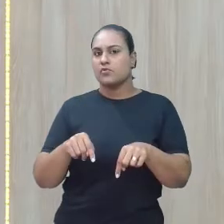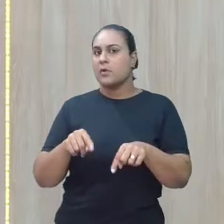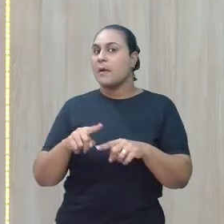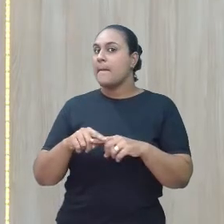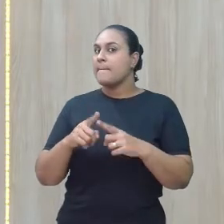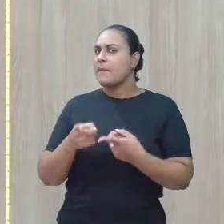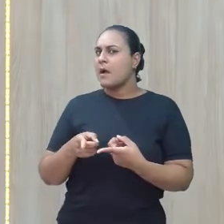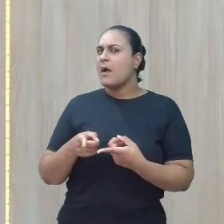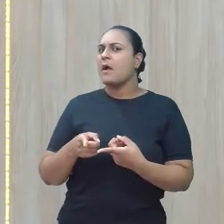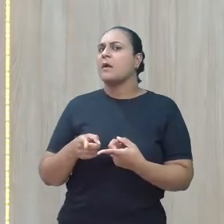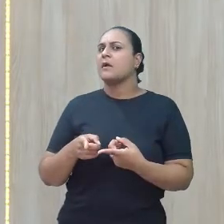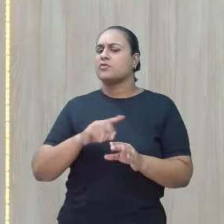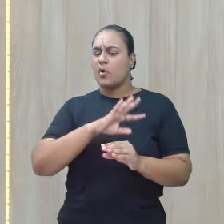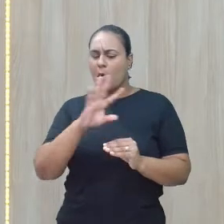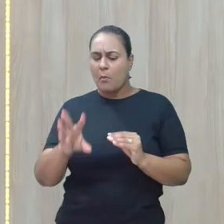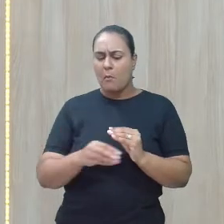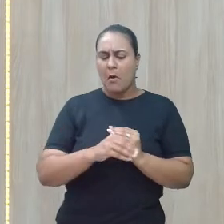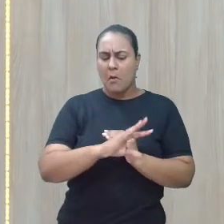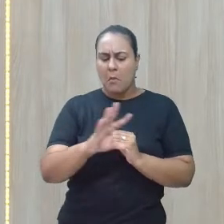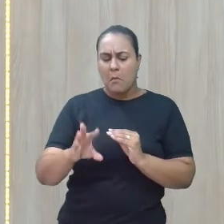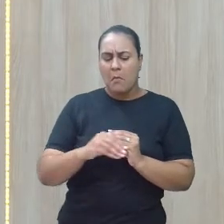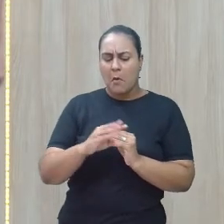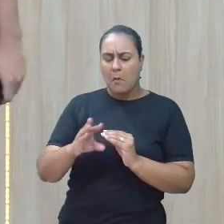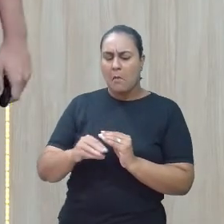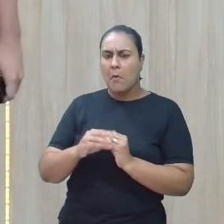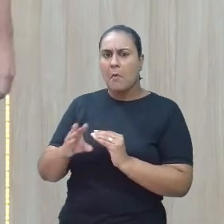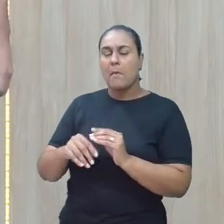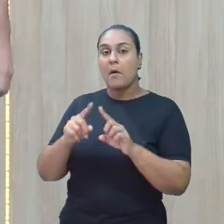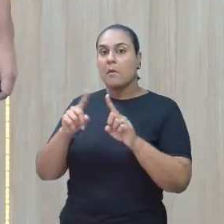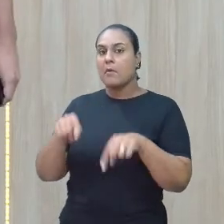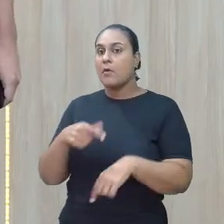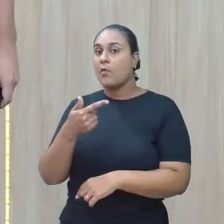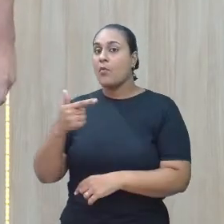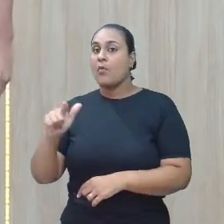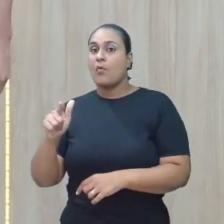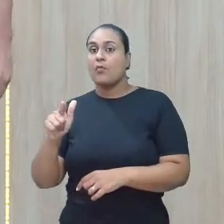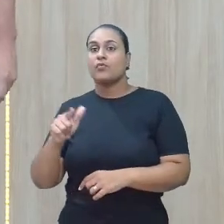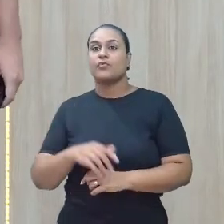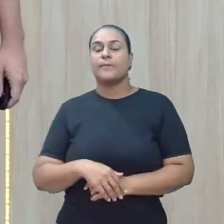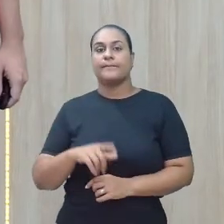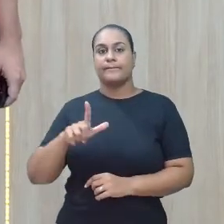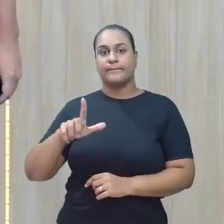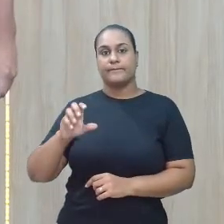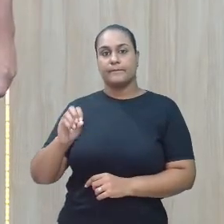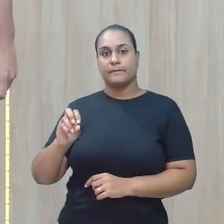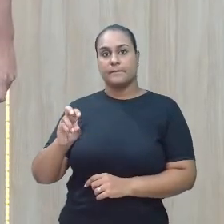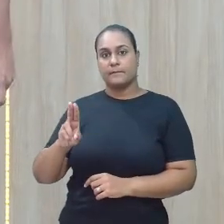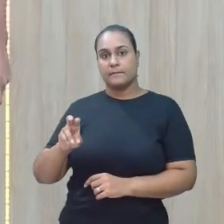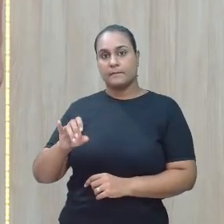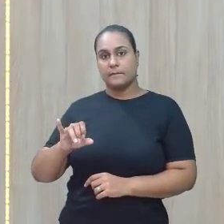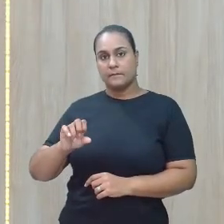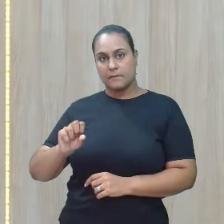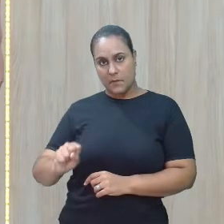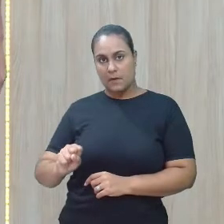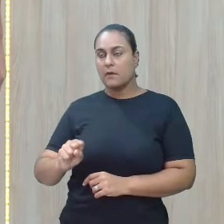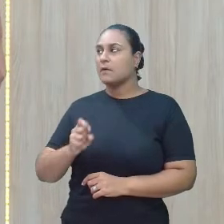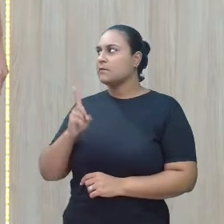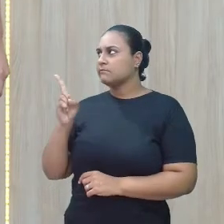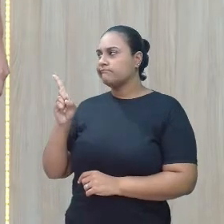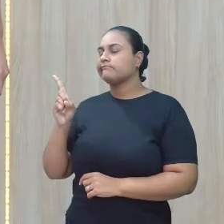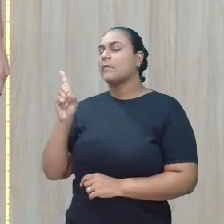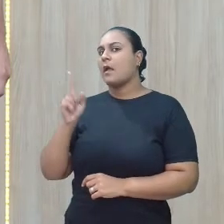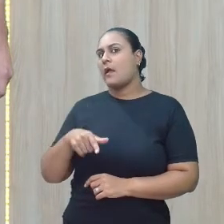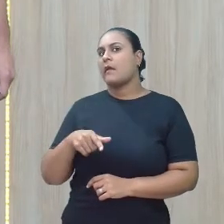para frente e acrescentou uma série de elementos foi um outro engenheiro muito famoso chamado Louis Voltier, que era um